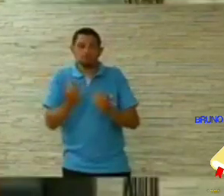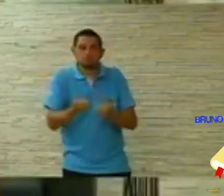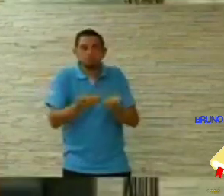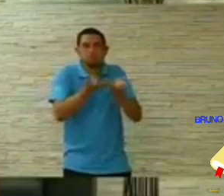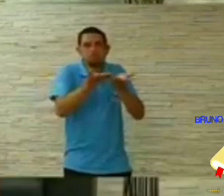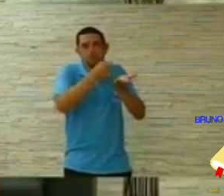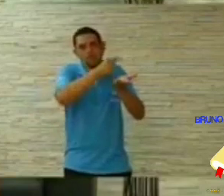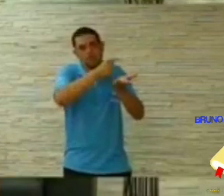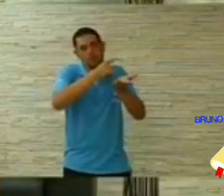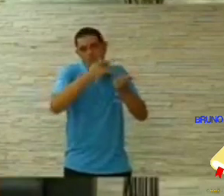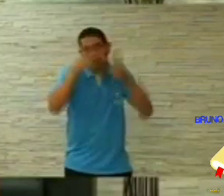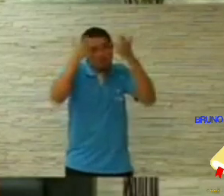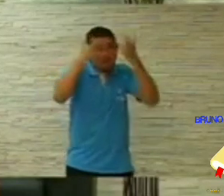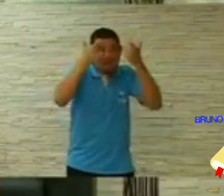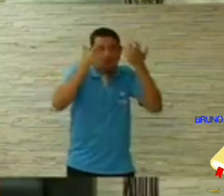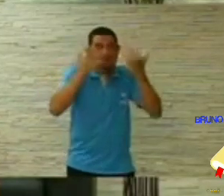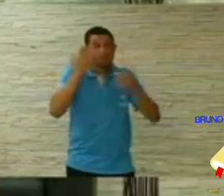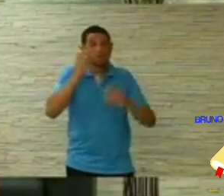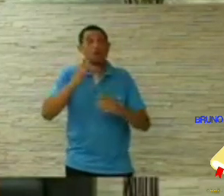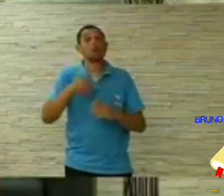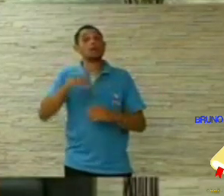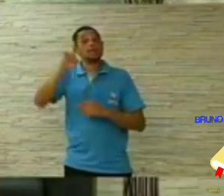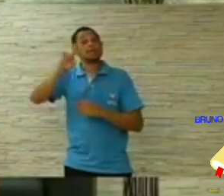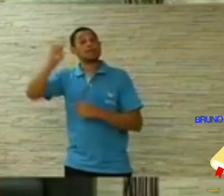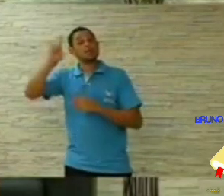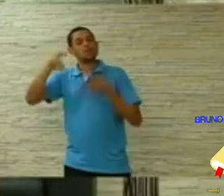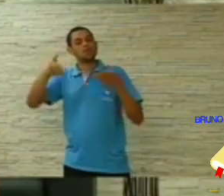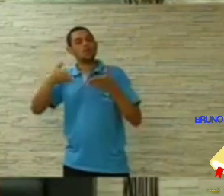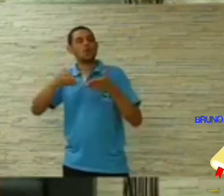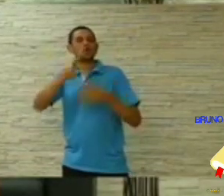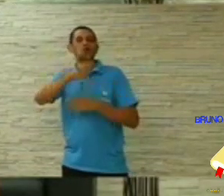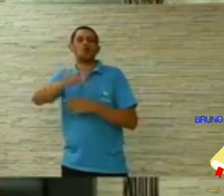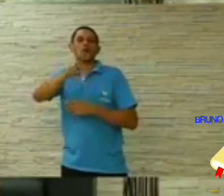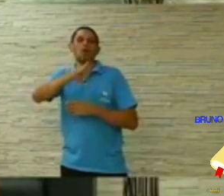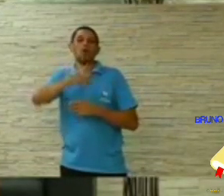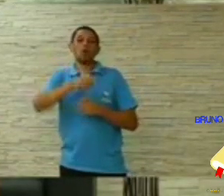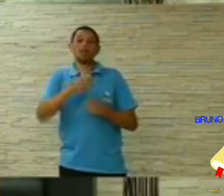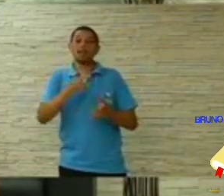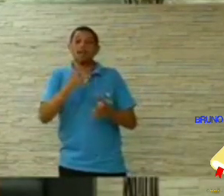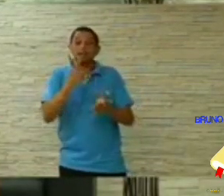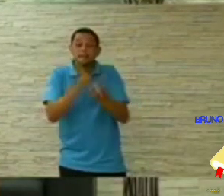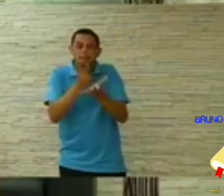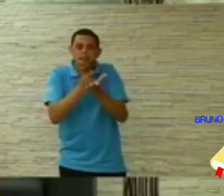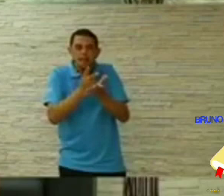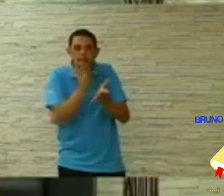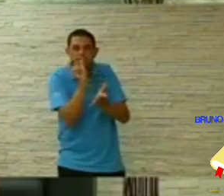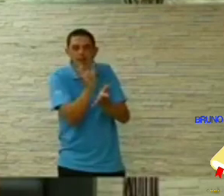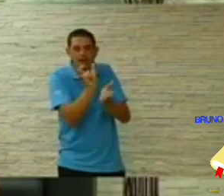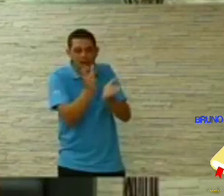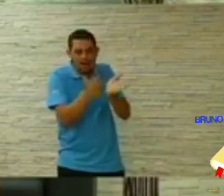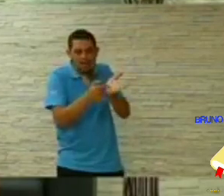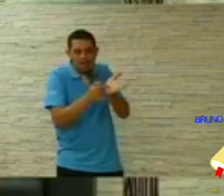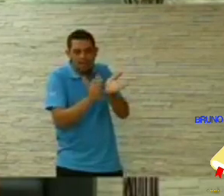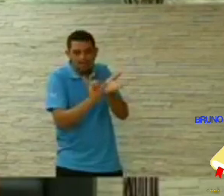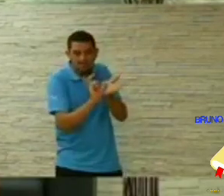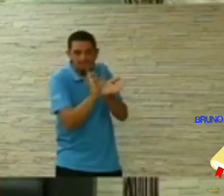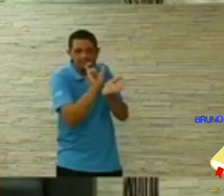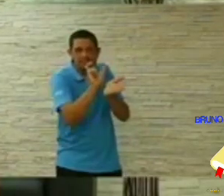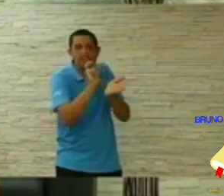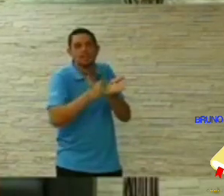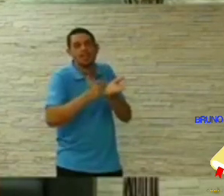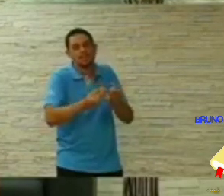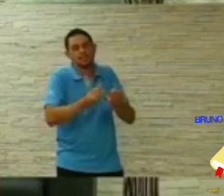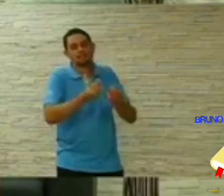hoje, ele usa essa mesma mensagem, essas mesmas palavras para confortar e consolar o